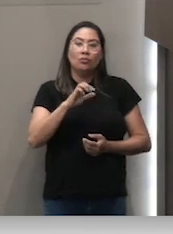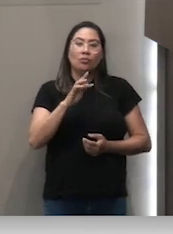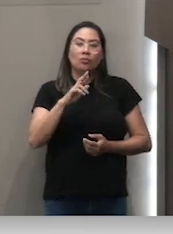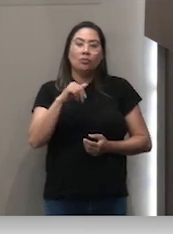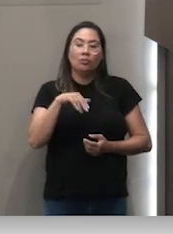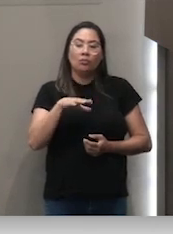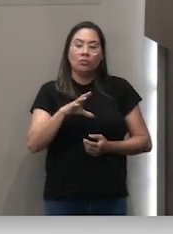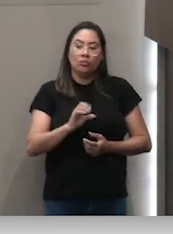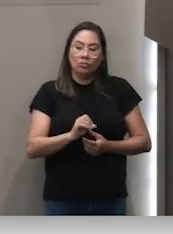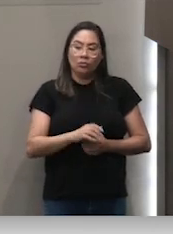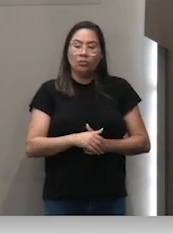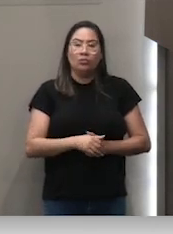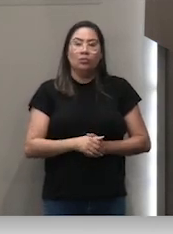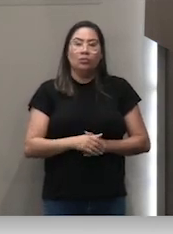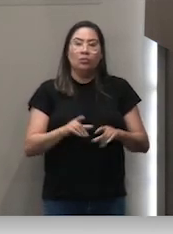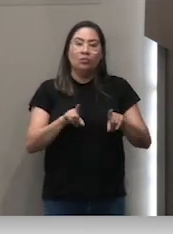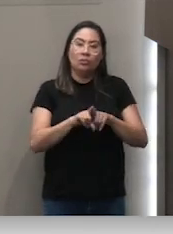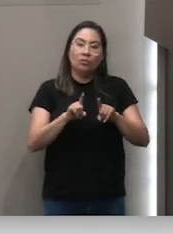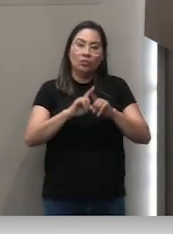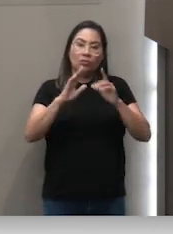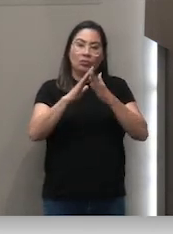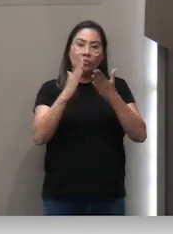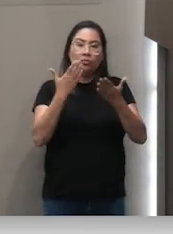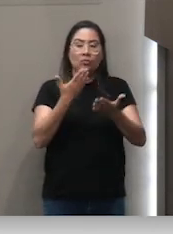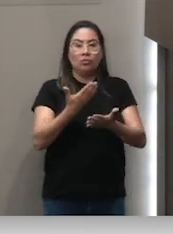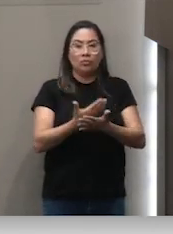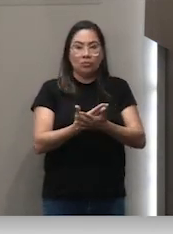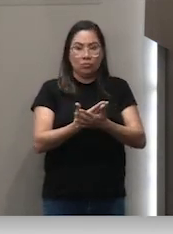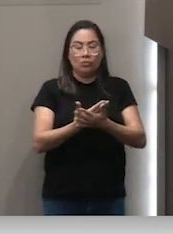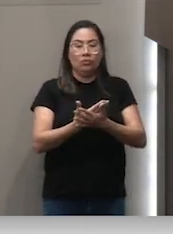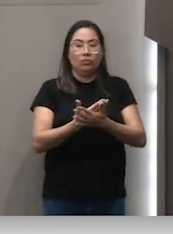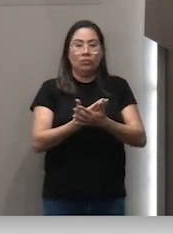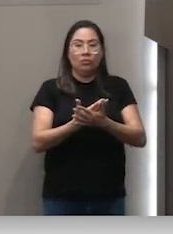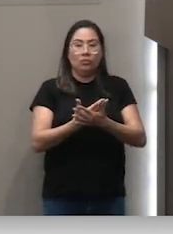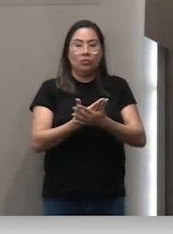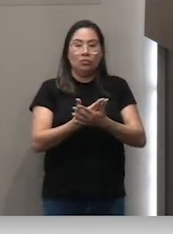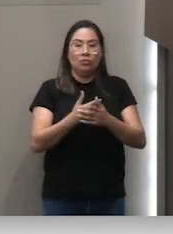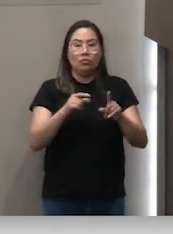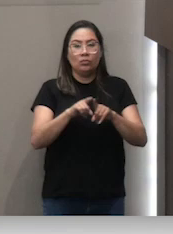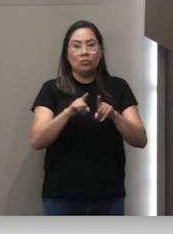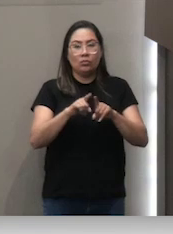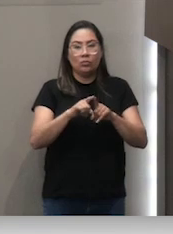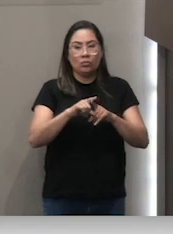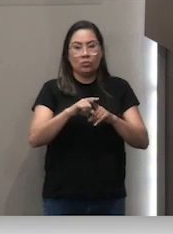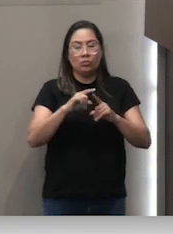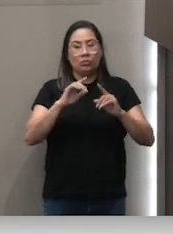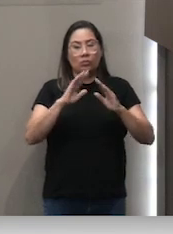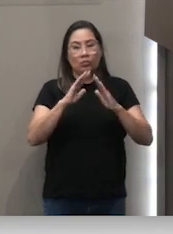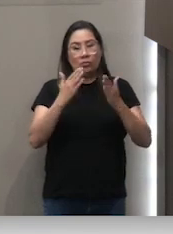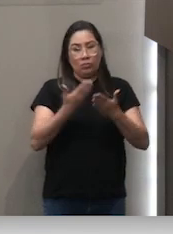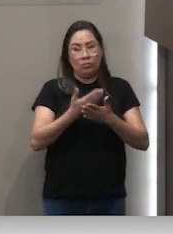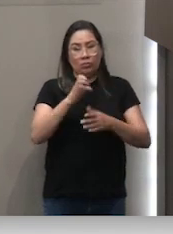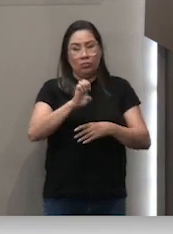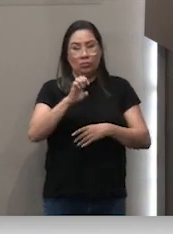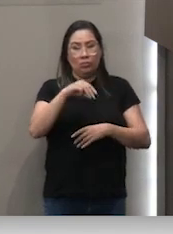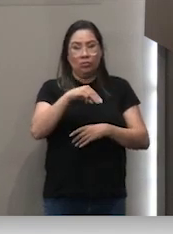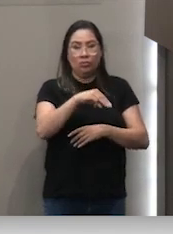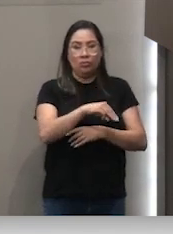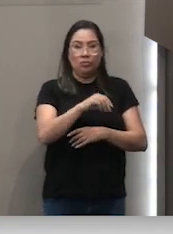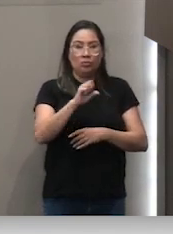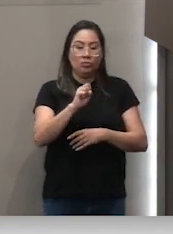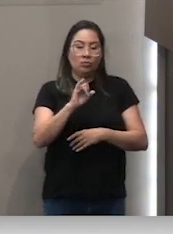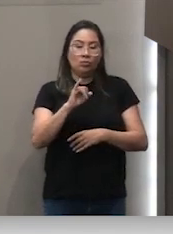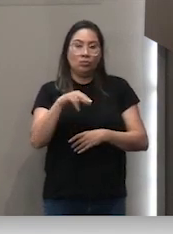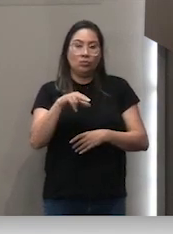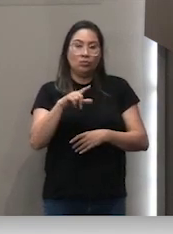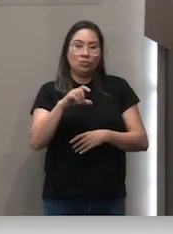escola também lá na Grefe, a Santa Terezinha, a EMEI Siloé Rocha Bordignon, dentre outras.